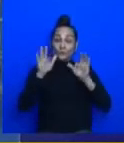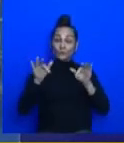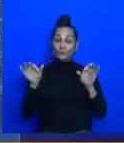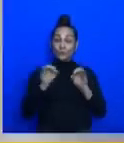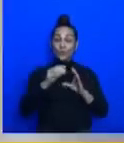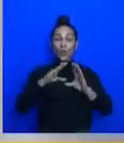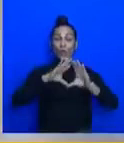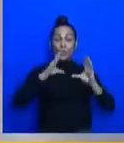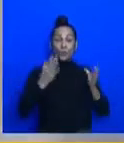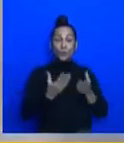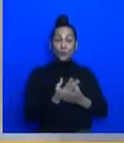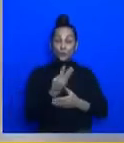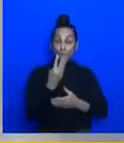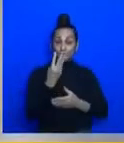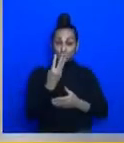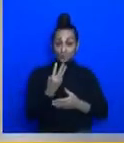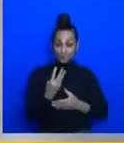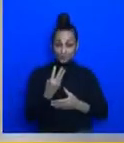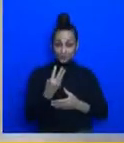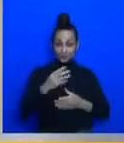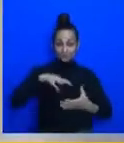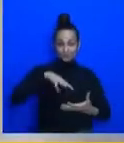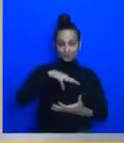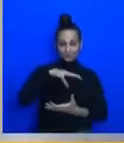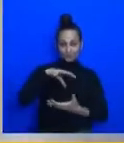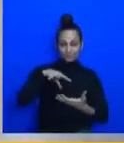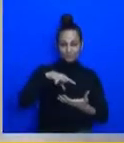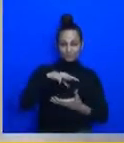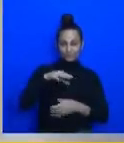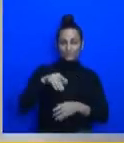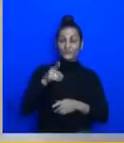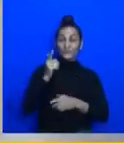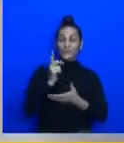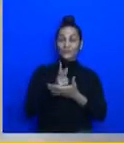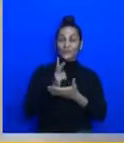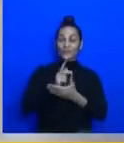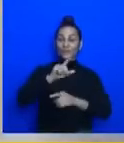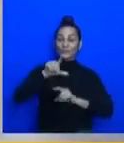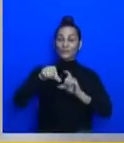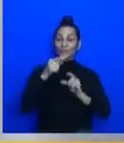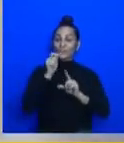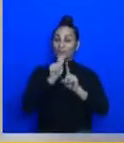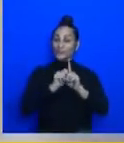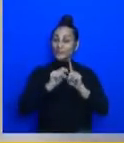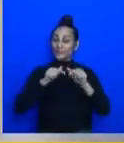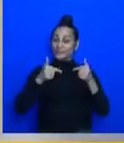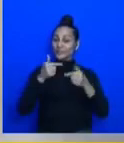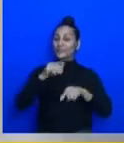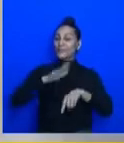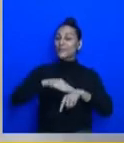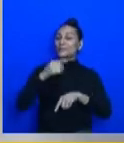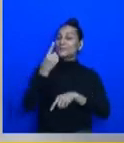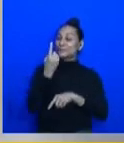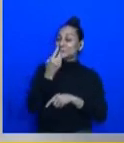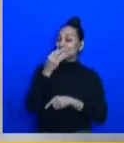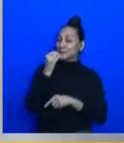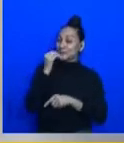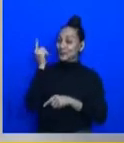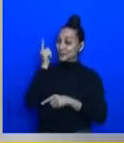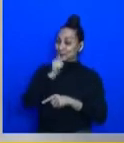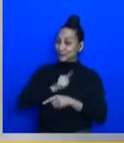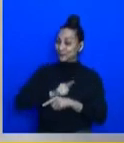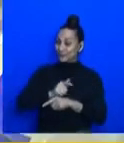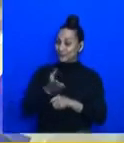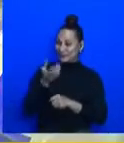número 4, número 3, perdão, o globo número 3 ligado. Vamos então ao sorteio do mês da sorte. Você tem mais uma chance de ganhar.